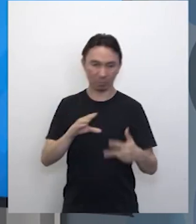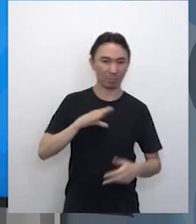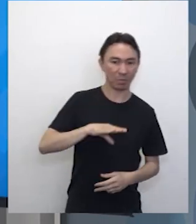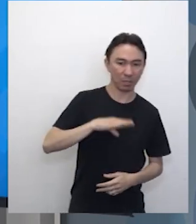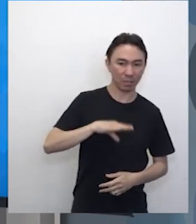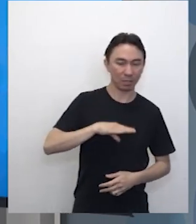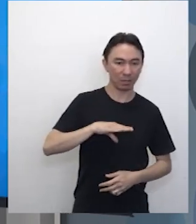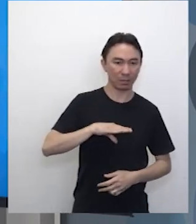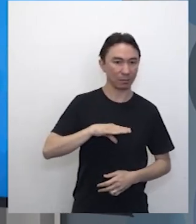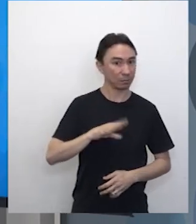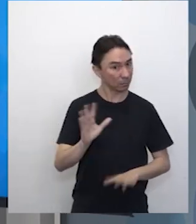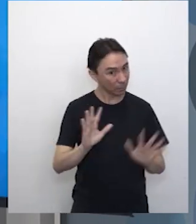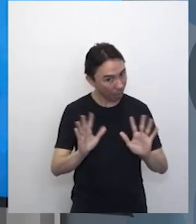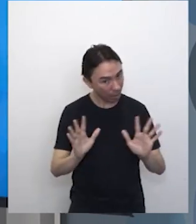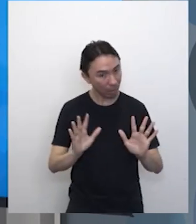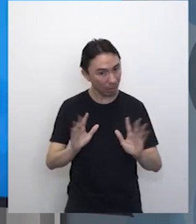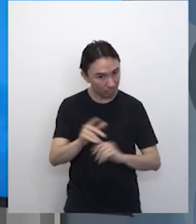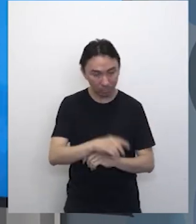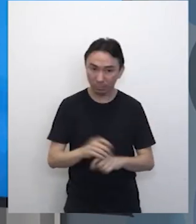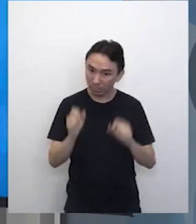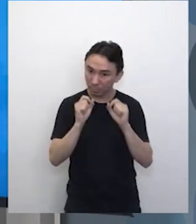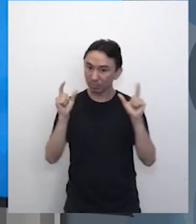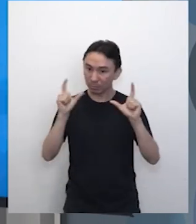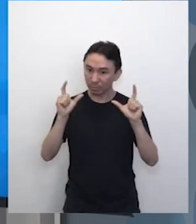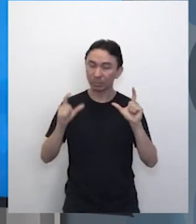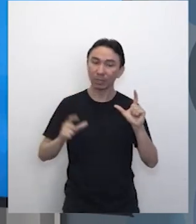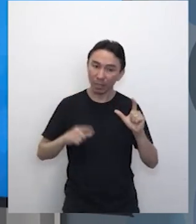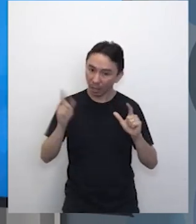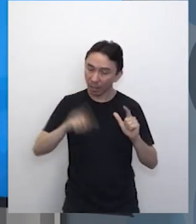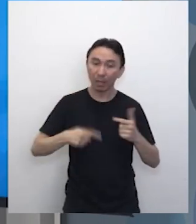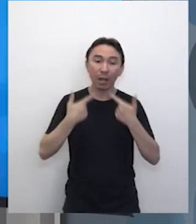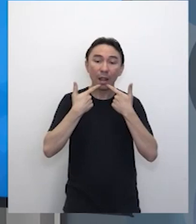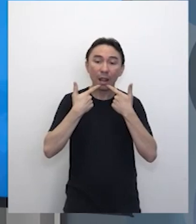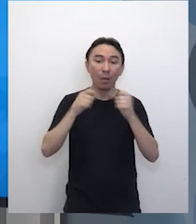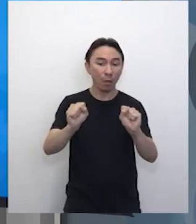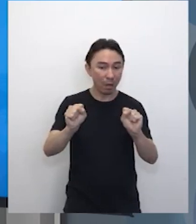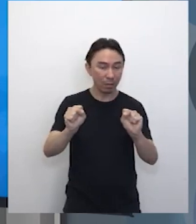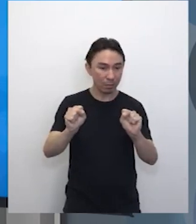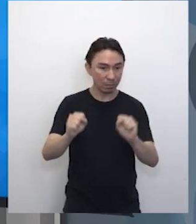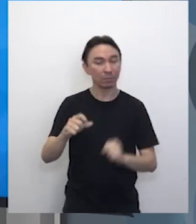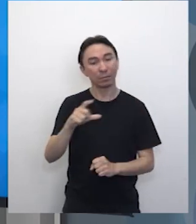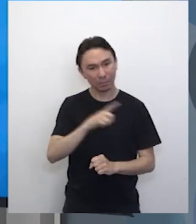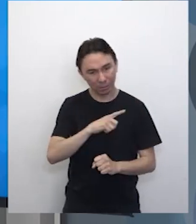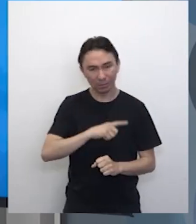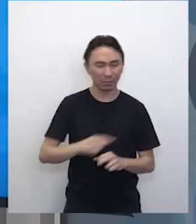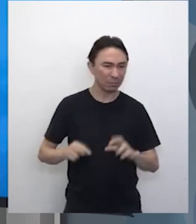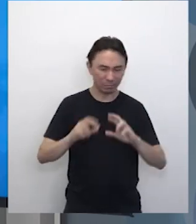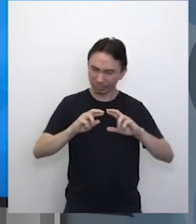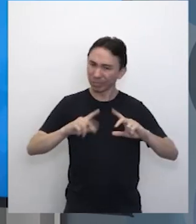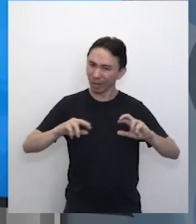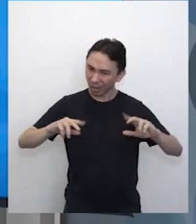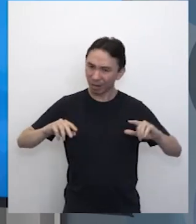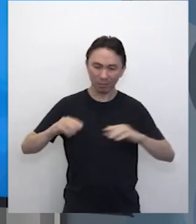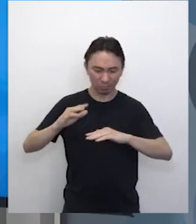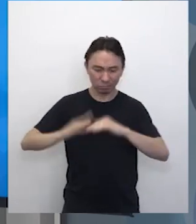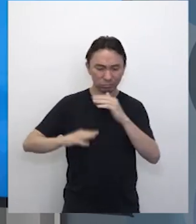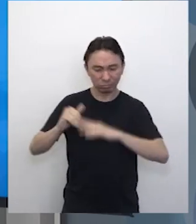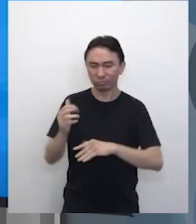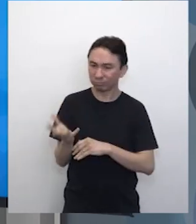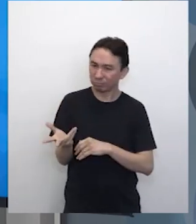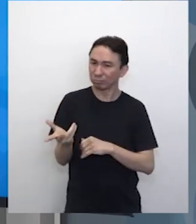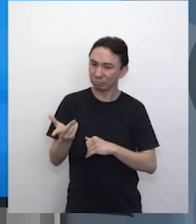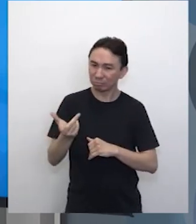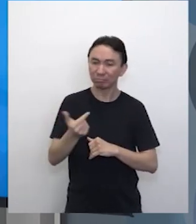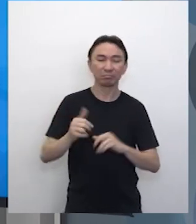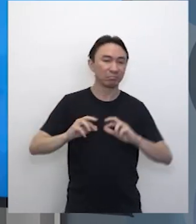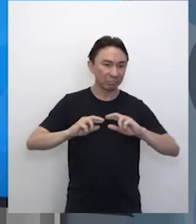bastante atenção. Uma prova de língua portuguesa do Enem é uma prova de linguagens. Então, nesta prova, nós temos várias habilidades envolvendo aí. Habilidades